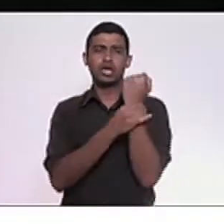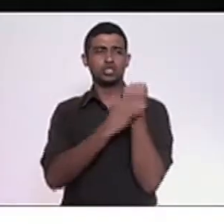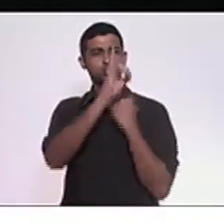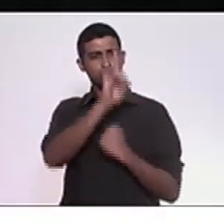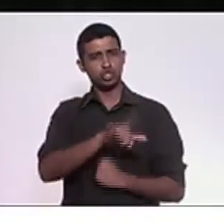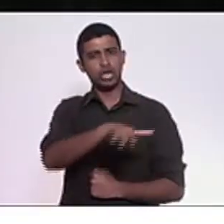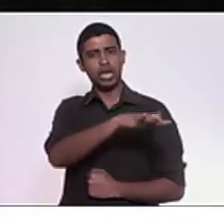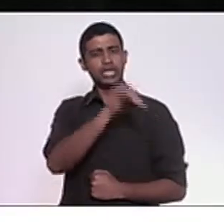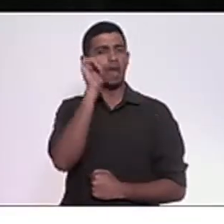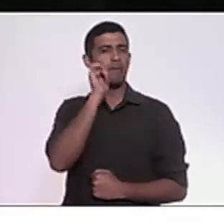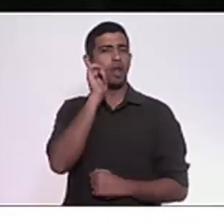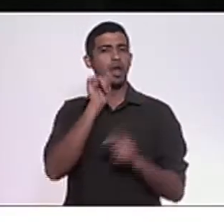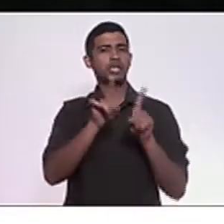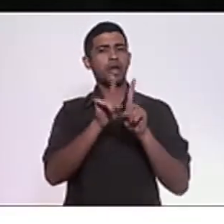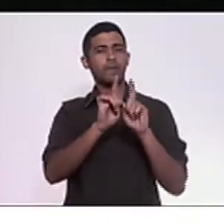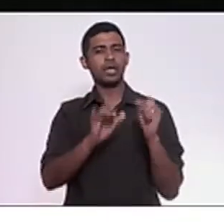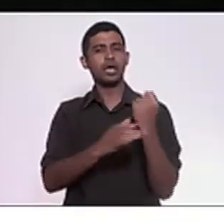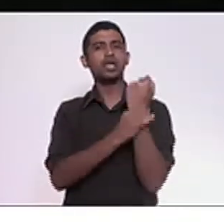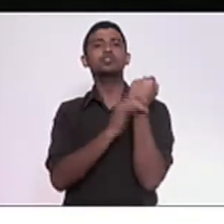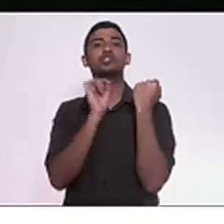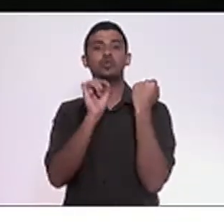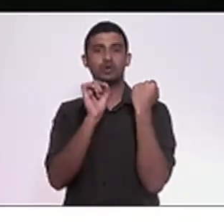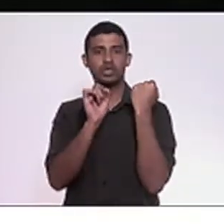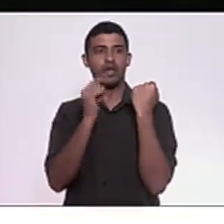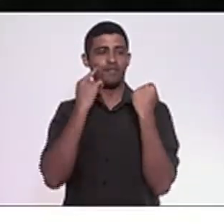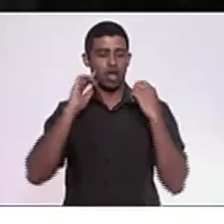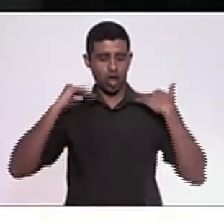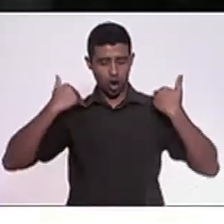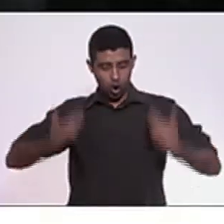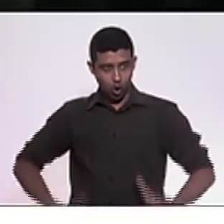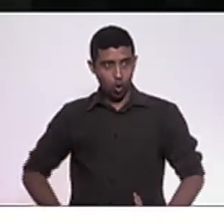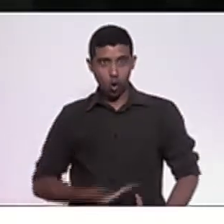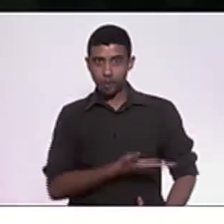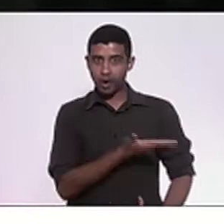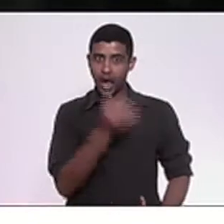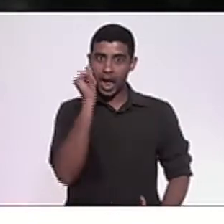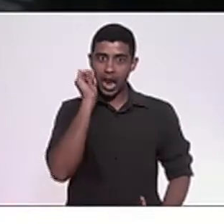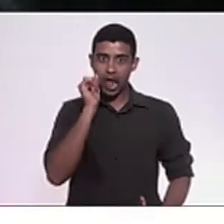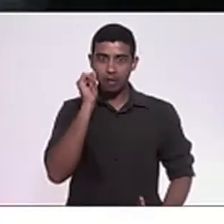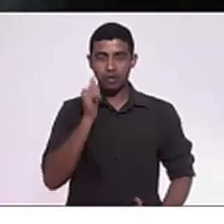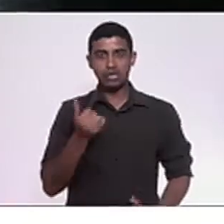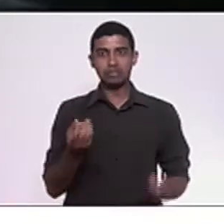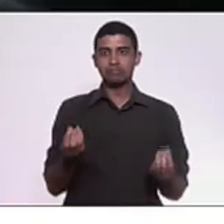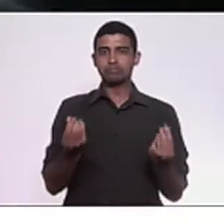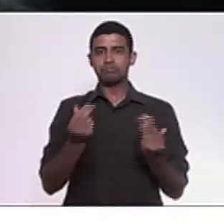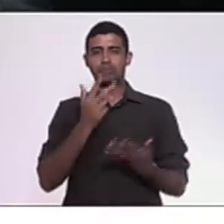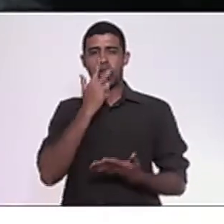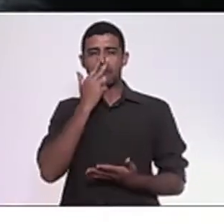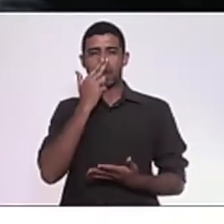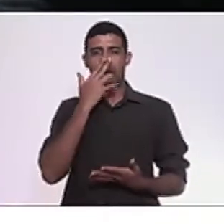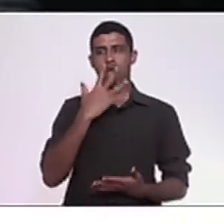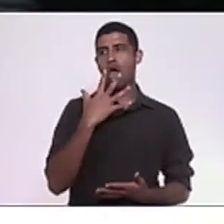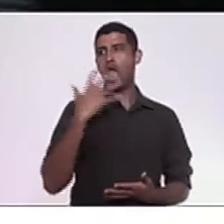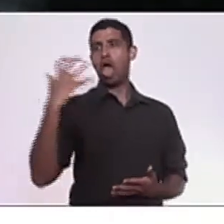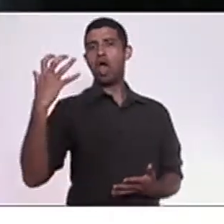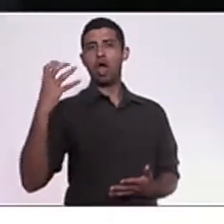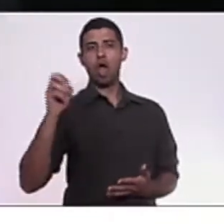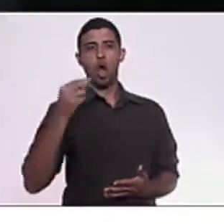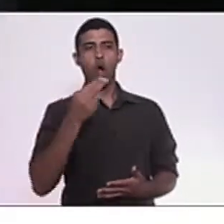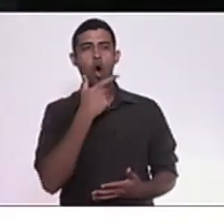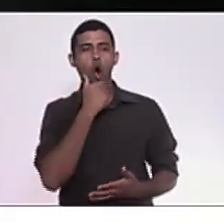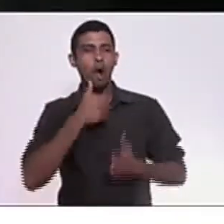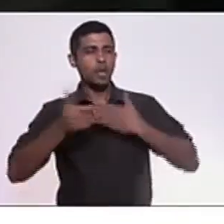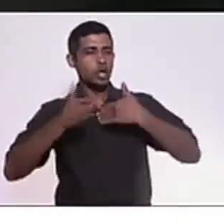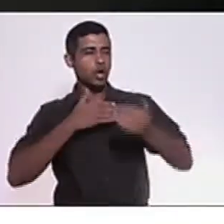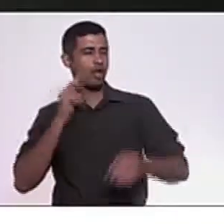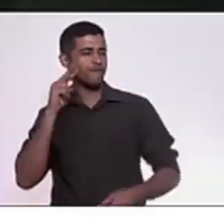direito dessas mulheres e garantir que o corpo dela não se pareça ou que qualquer homem olhe para